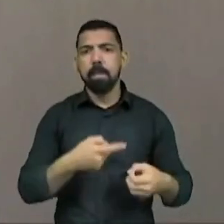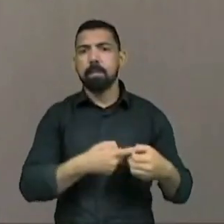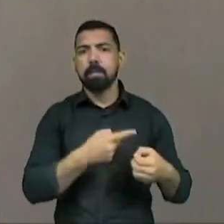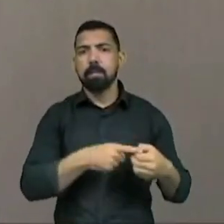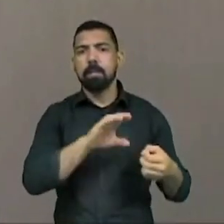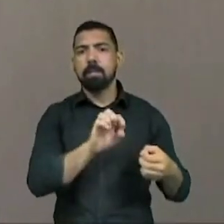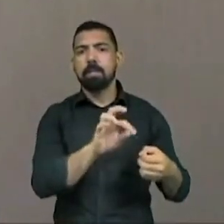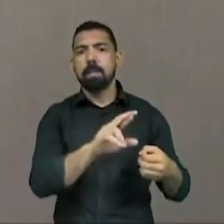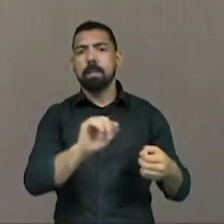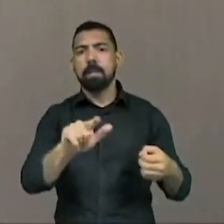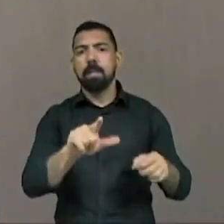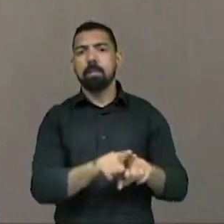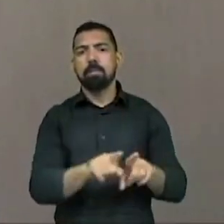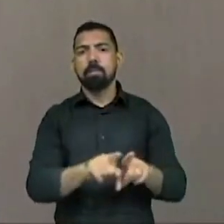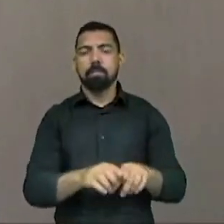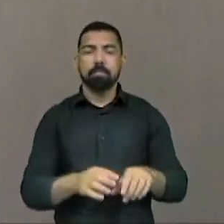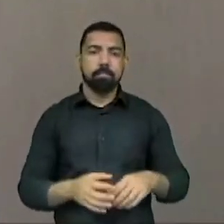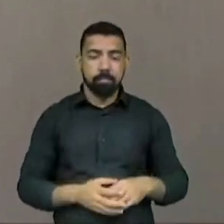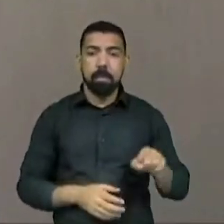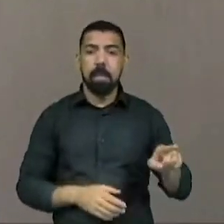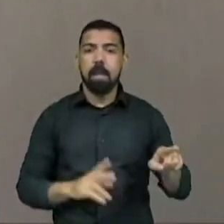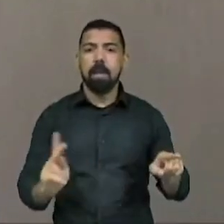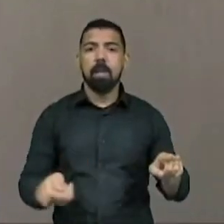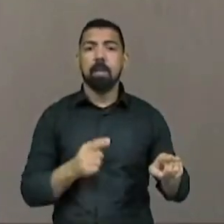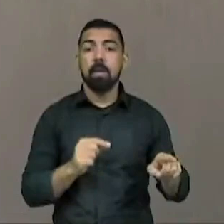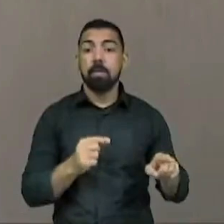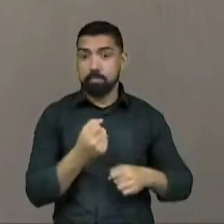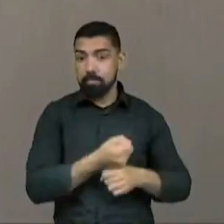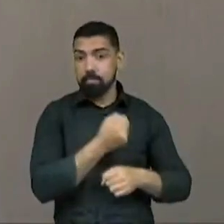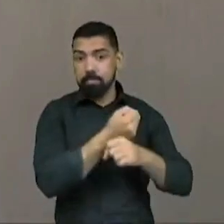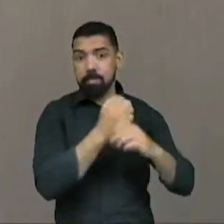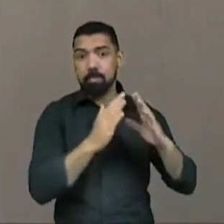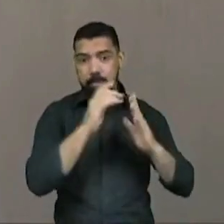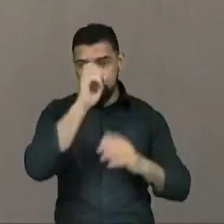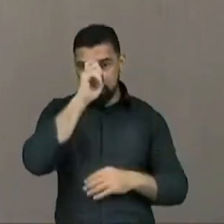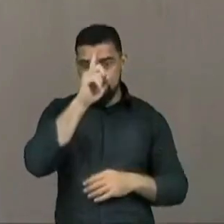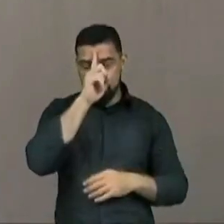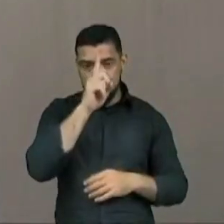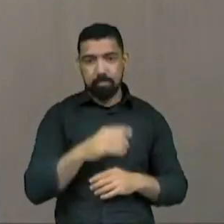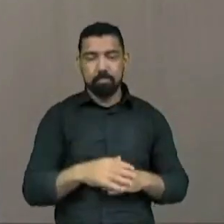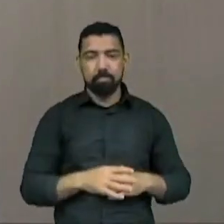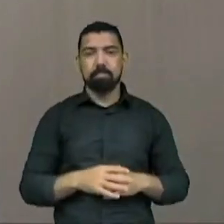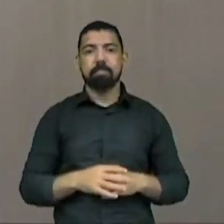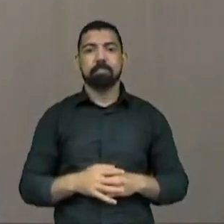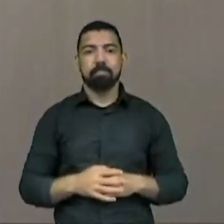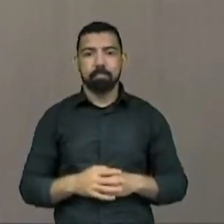Central. E lá foi construído o hospital regional do Sertão Central.